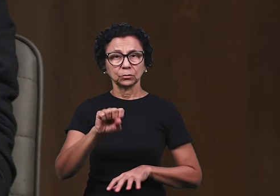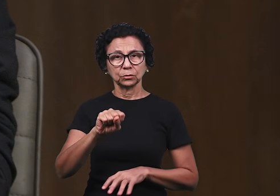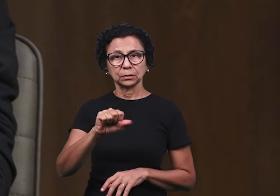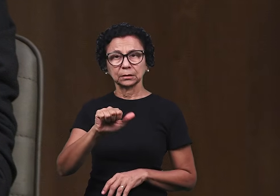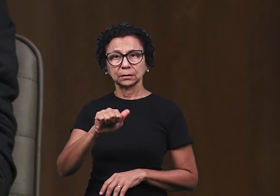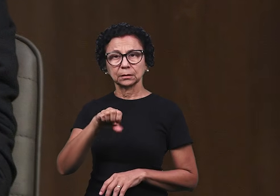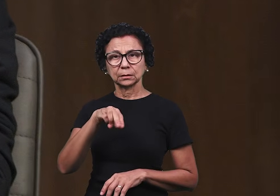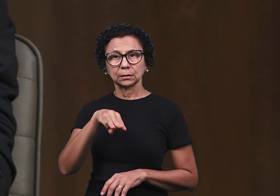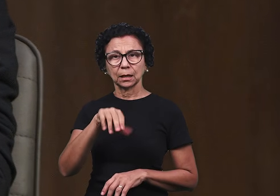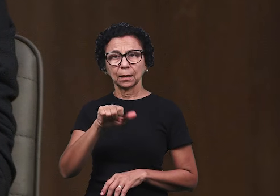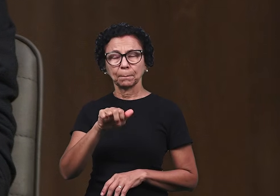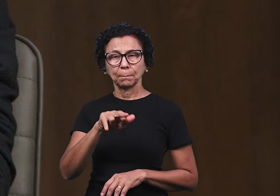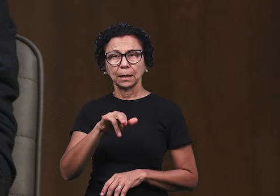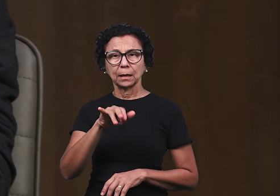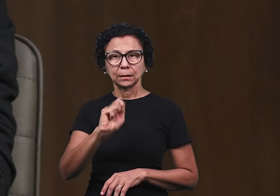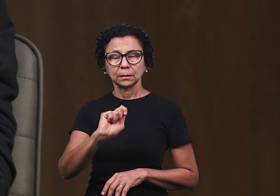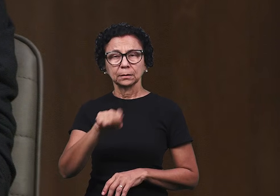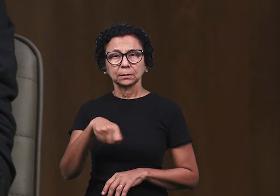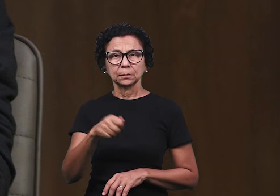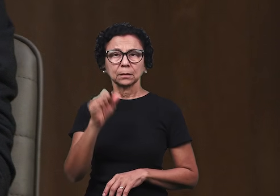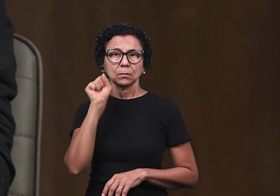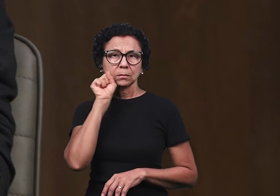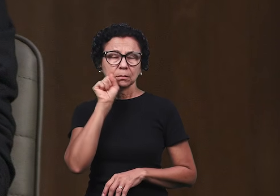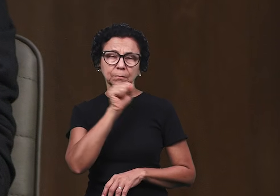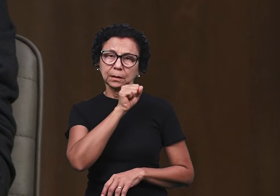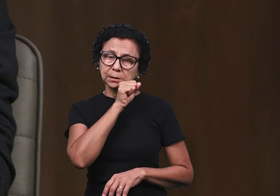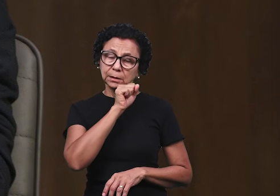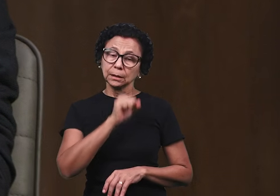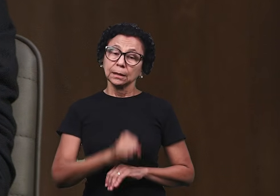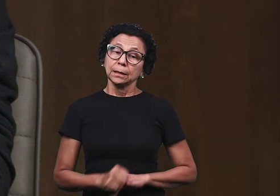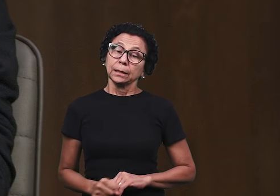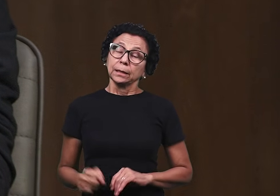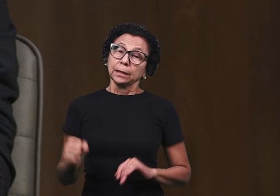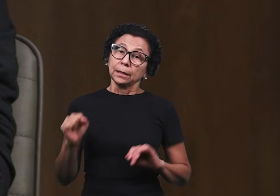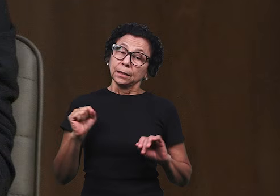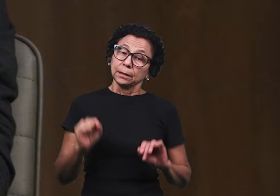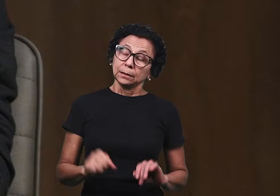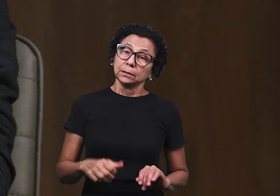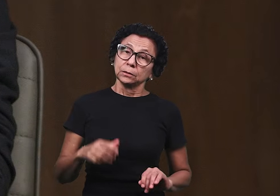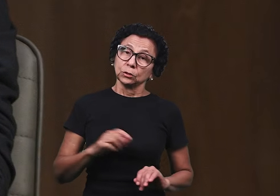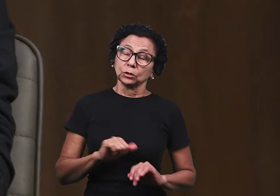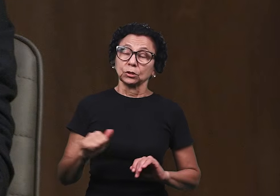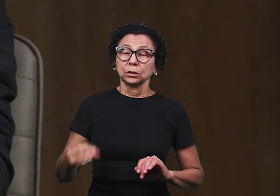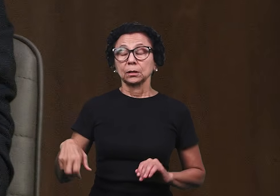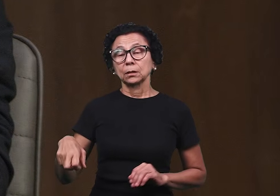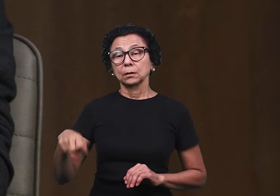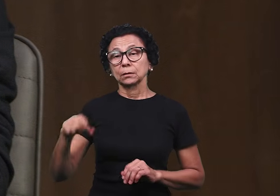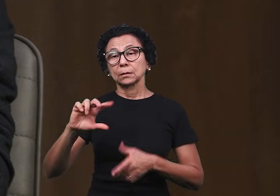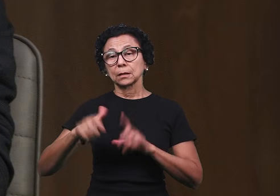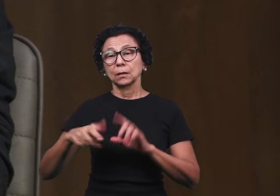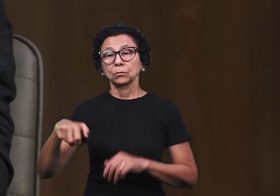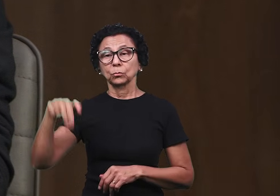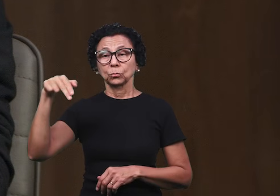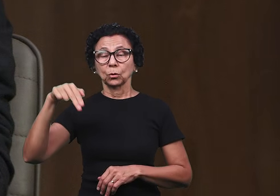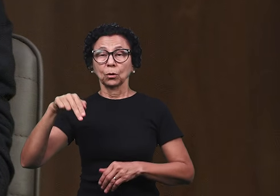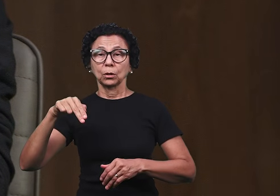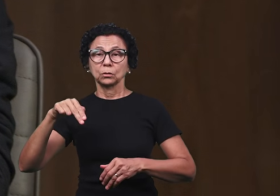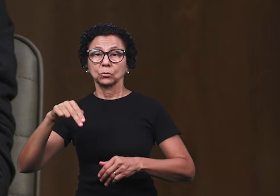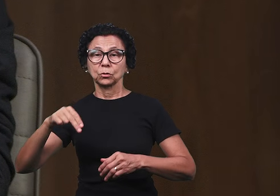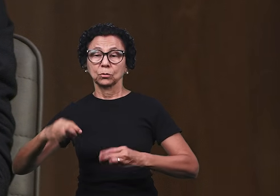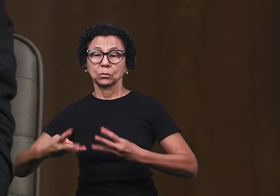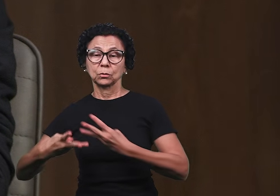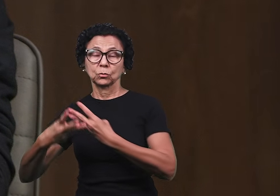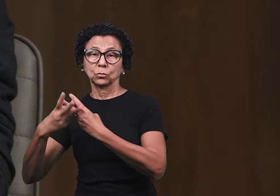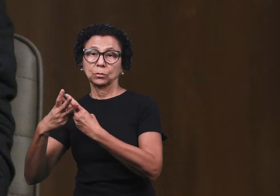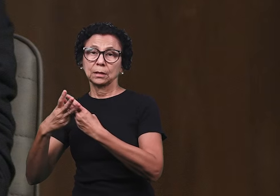que ali havia uma miscigenação entre judeus que ficavam nessa região do norte ali de Israel